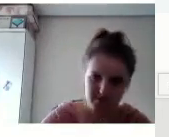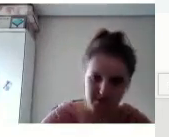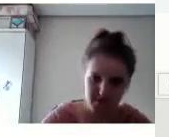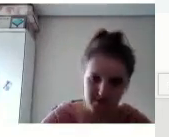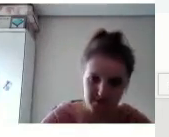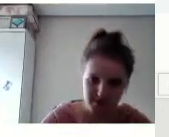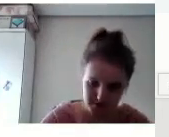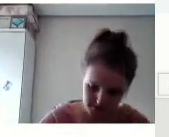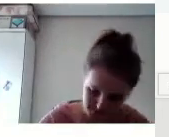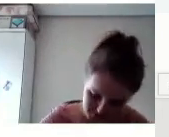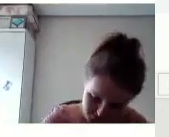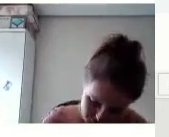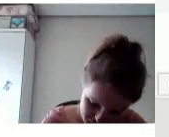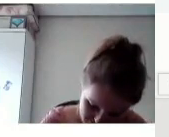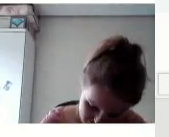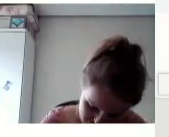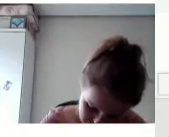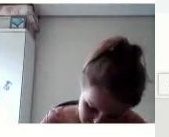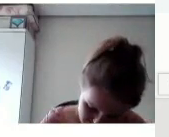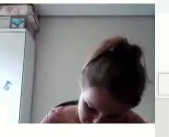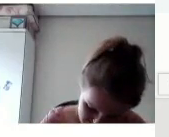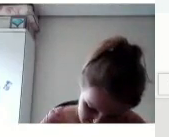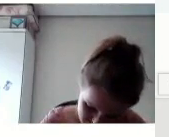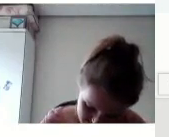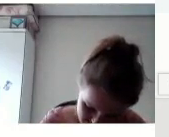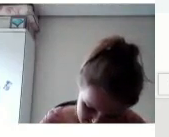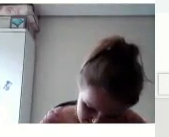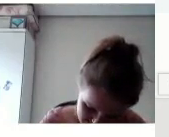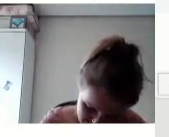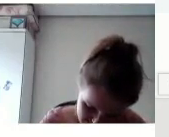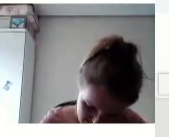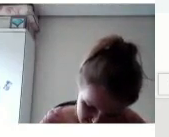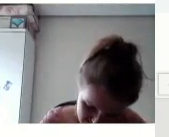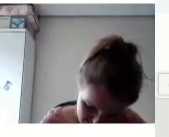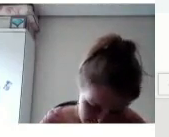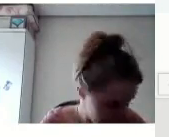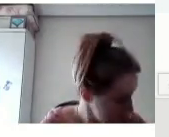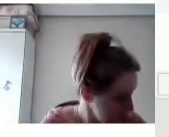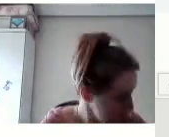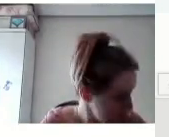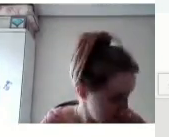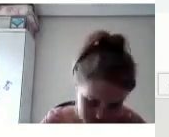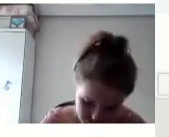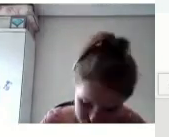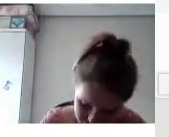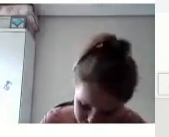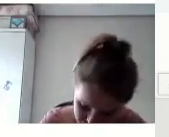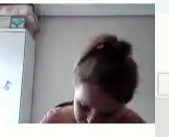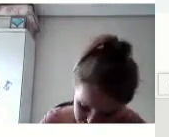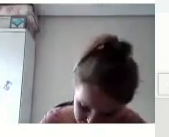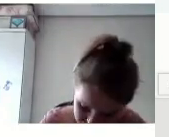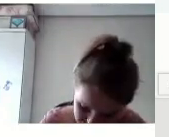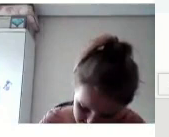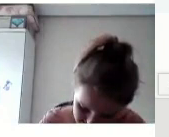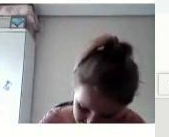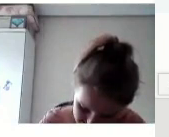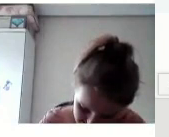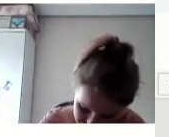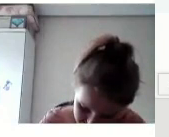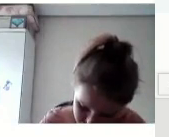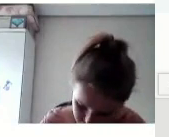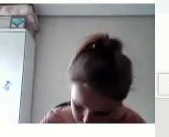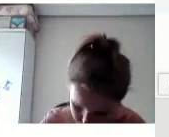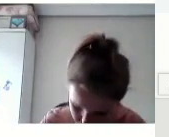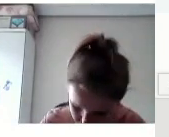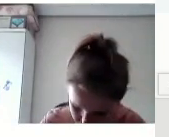falando, eu estava calculando as derivadas, né? Calculamos a primeira. Agora temos que calcular a derivada de L relativa ao gradiente. O gradiente de